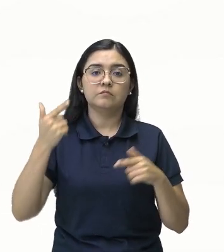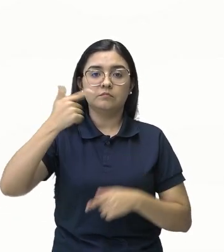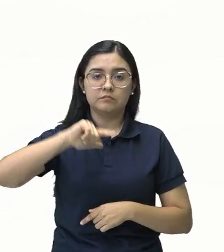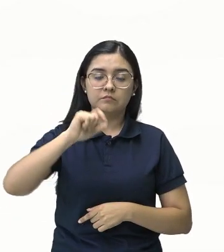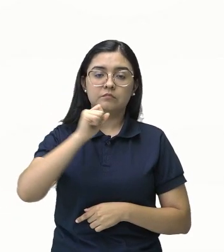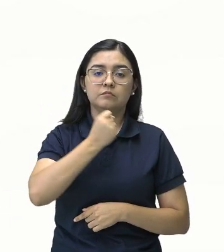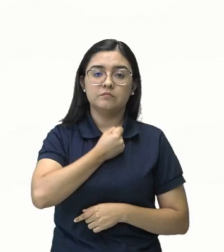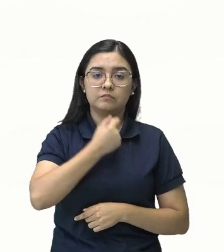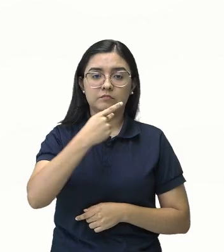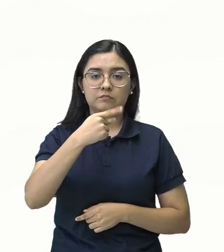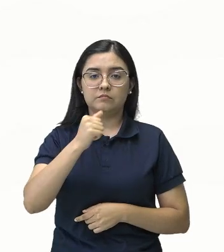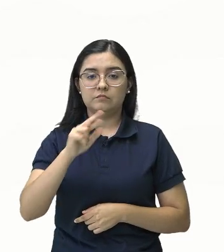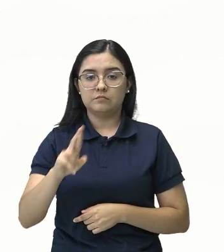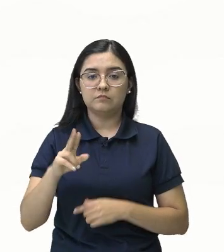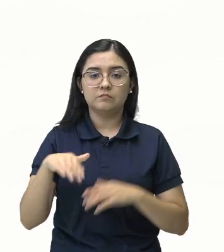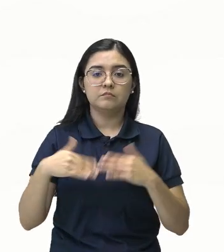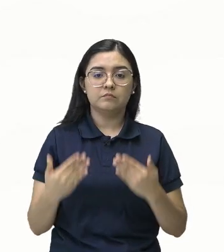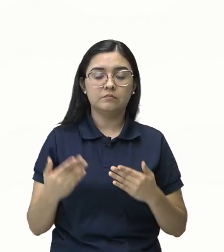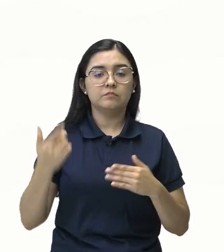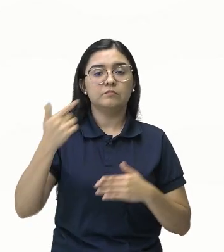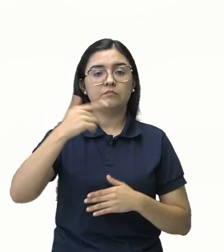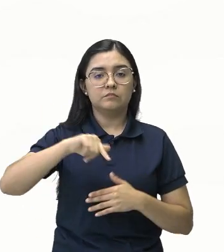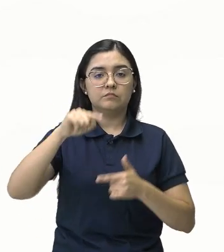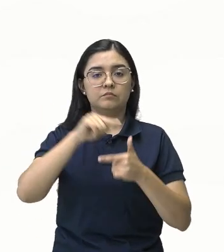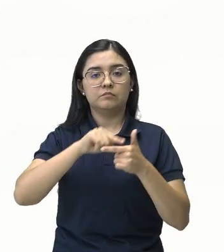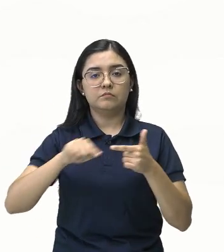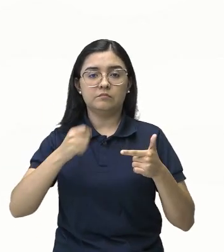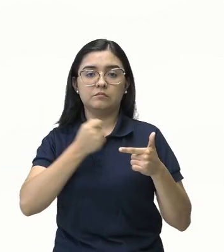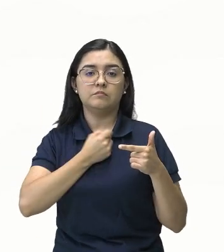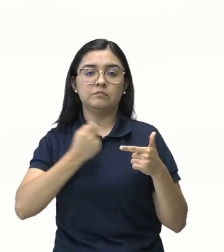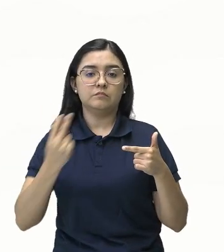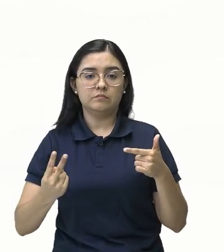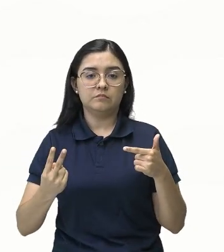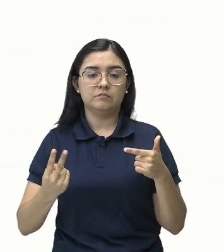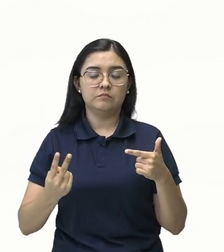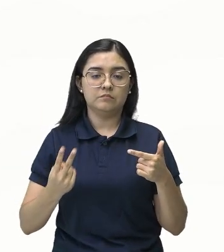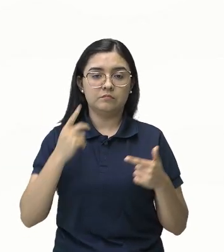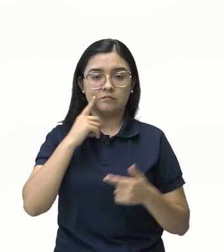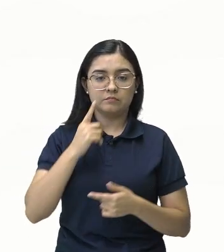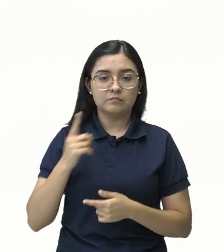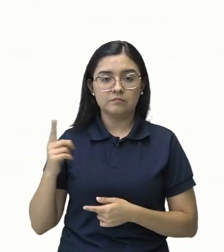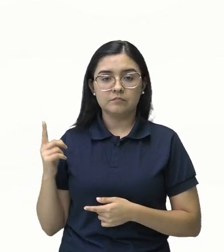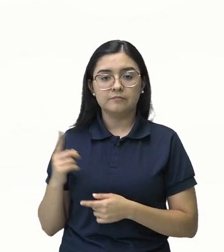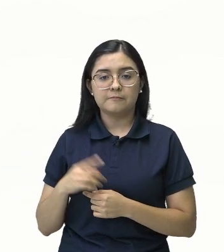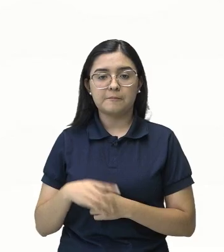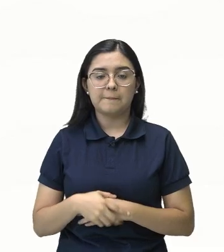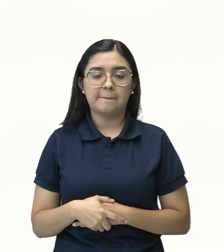novamente, então eu vou dividir novamente os dois por 2.